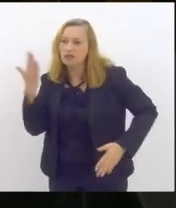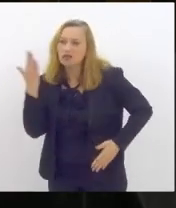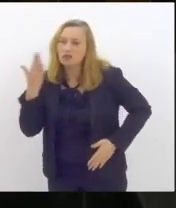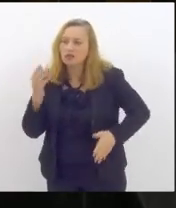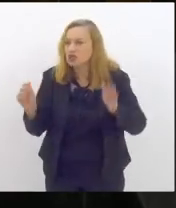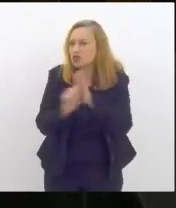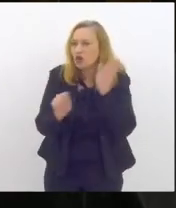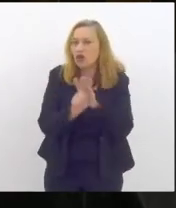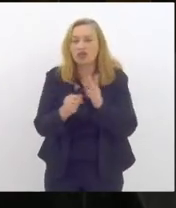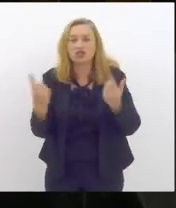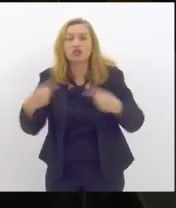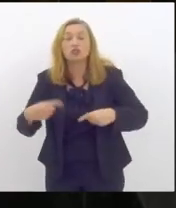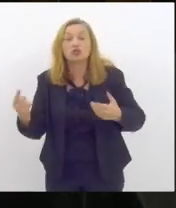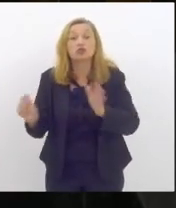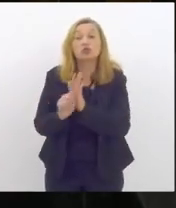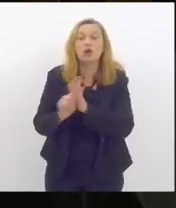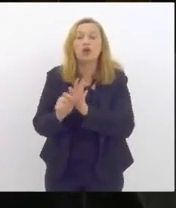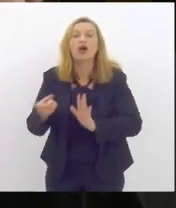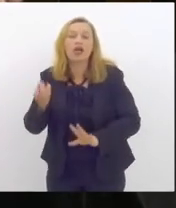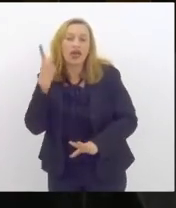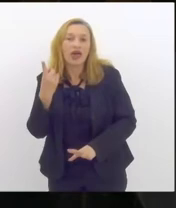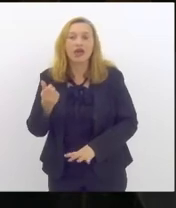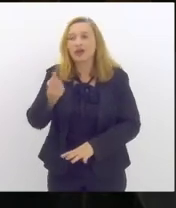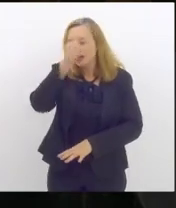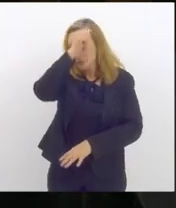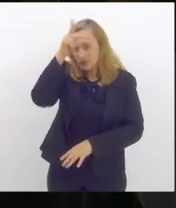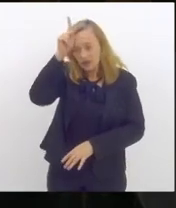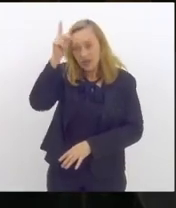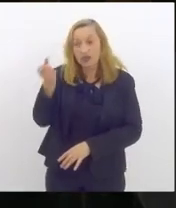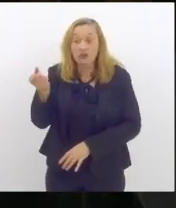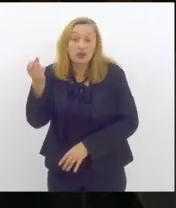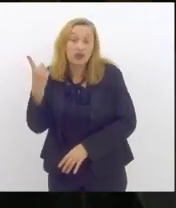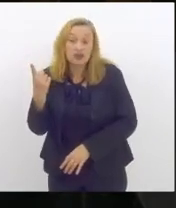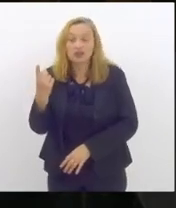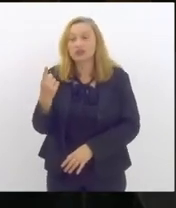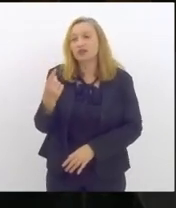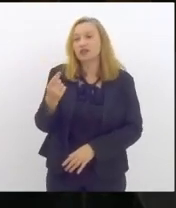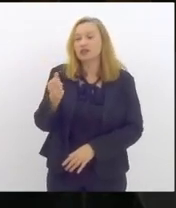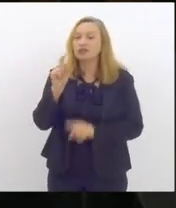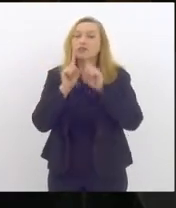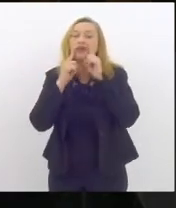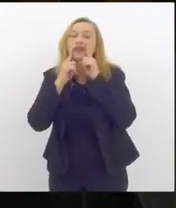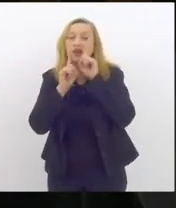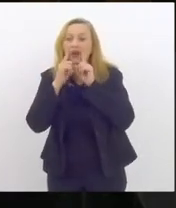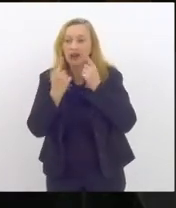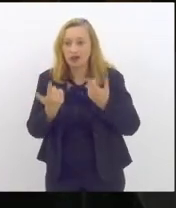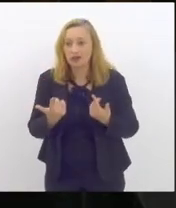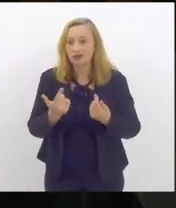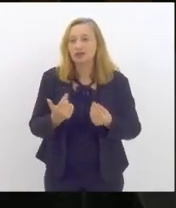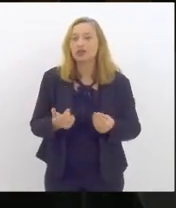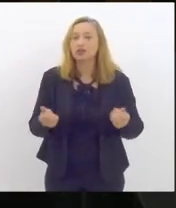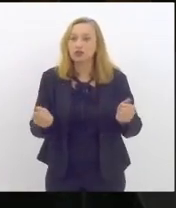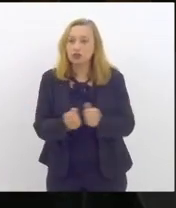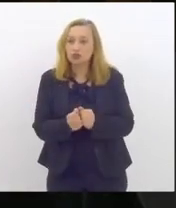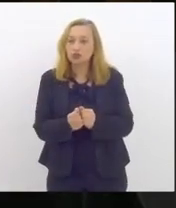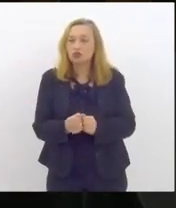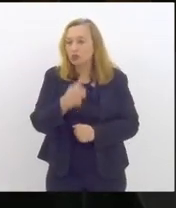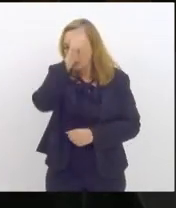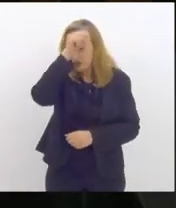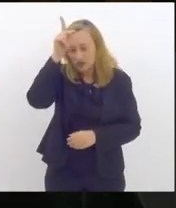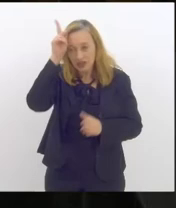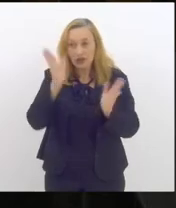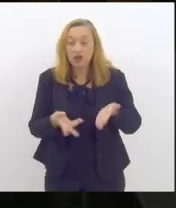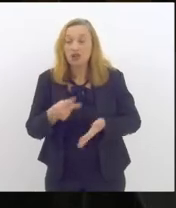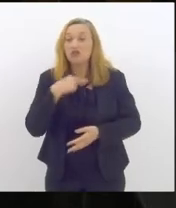drogas é o ex-prefeito Tinho de Maricá Manu ânsia do atual prefeito que não